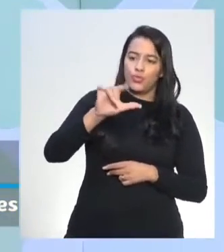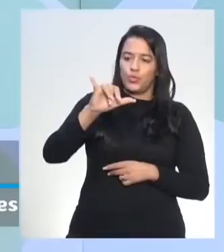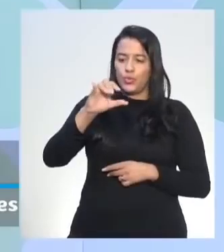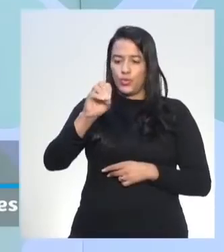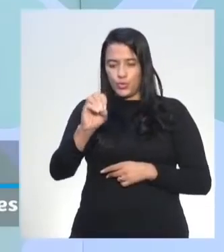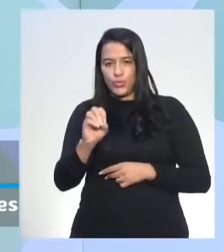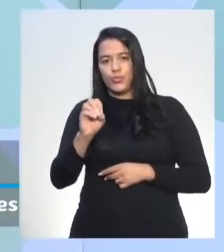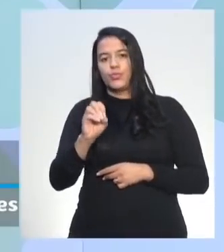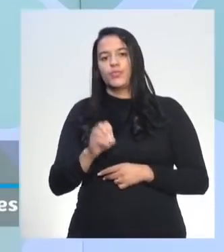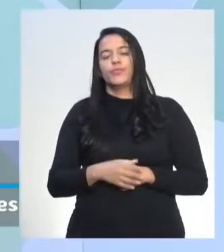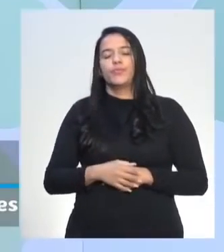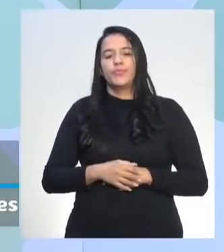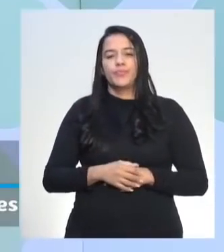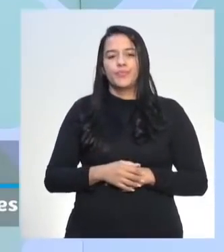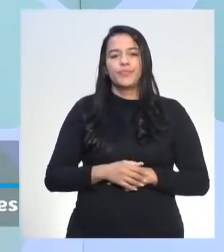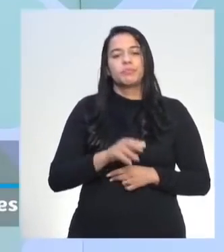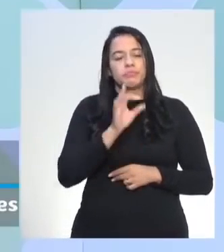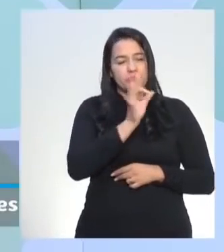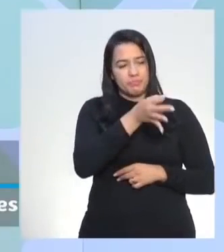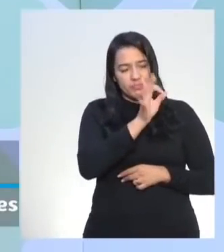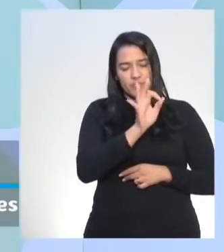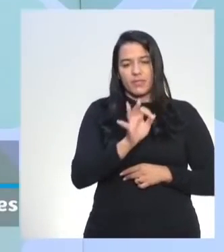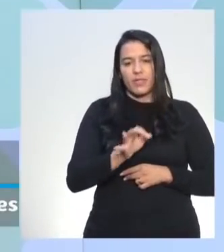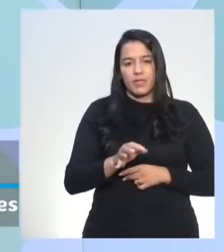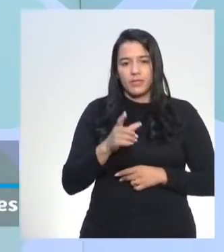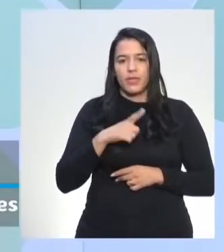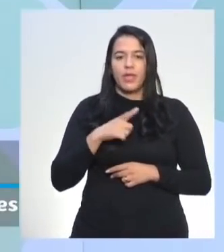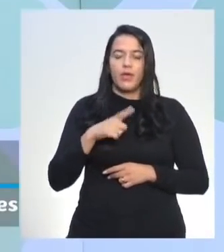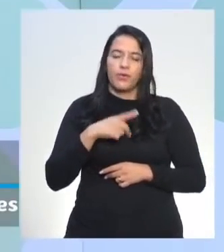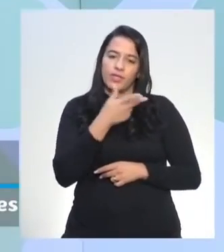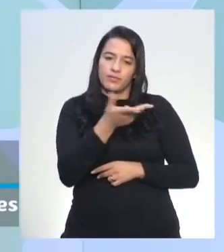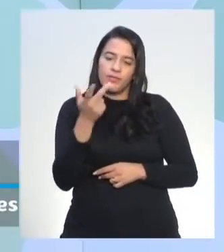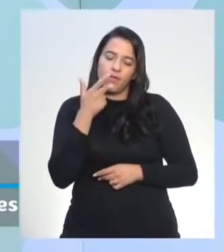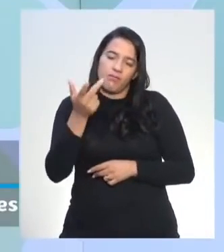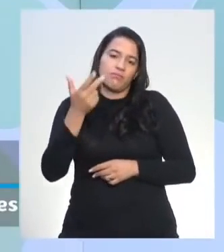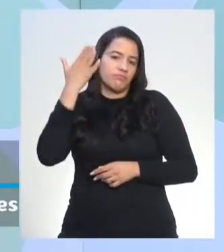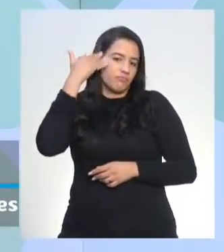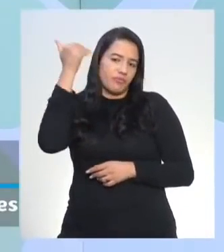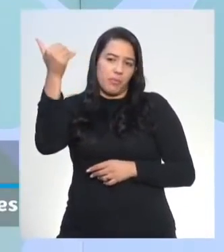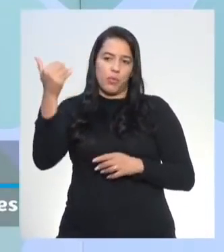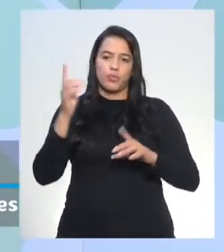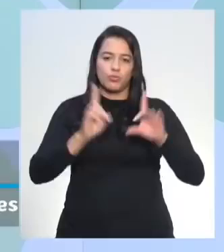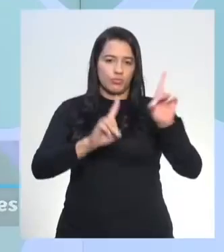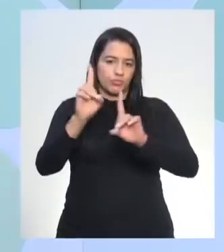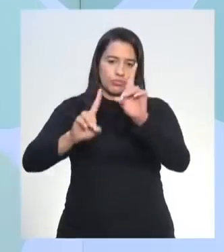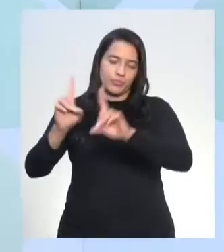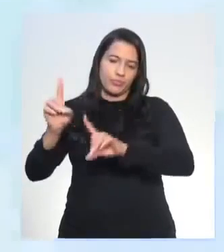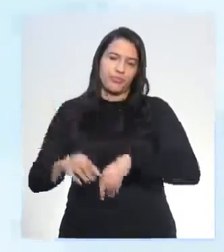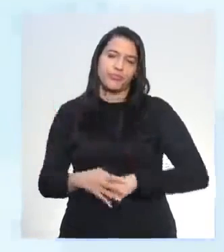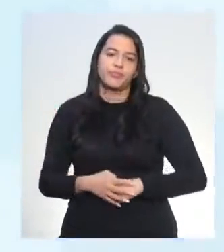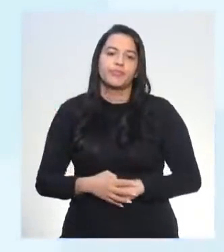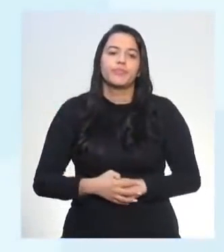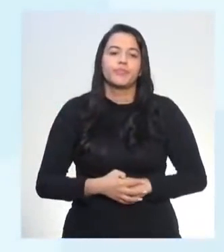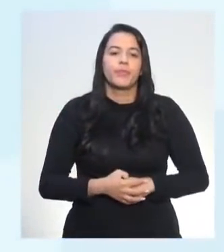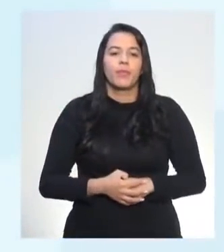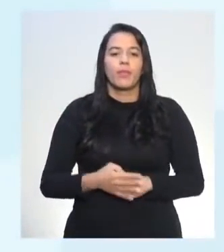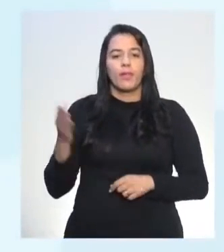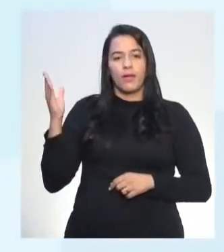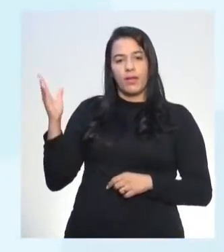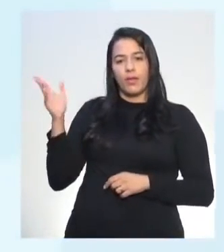né? e o Sábato. É isso mesmo. Então, é a Santíssima Trindade a que eles se referem aí, são os escritores citados. Vamos lá. Júlio